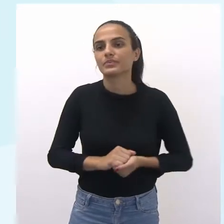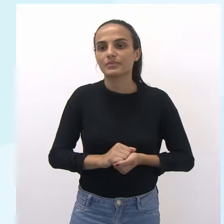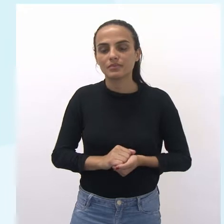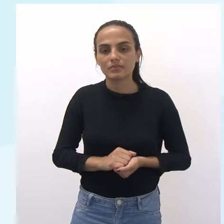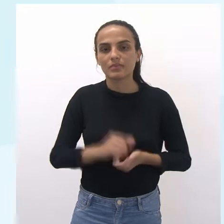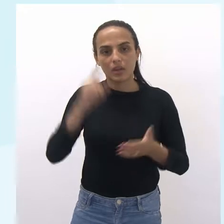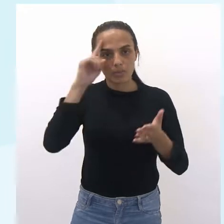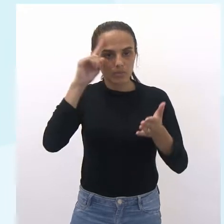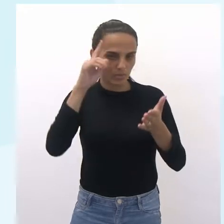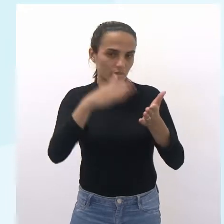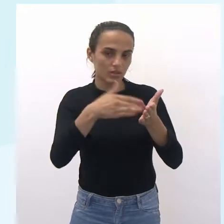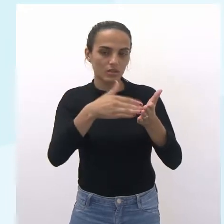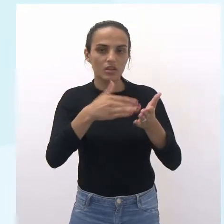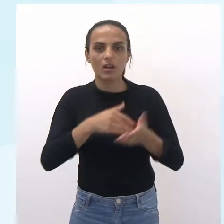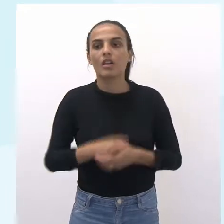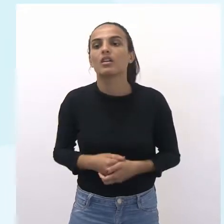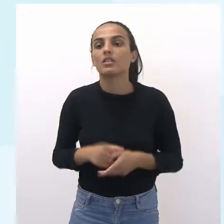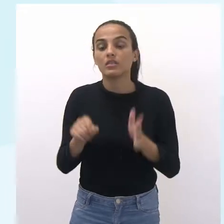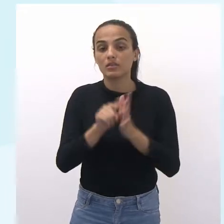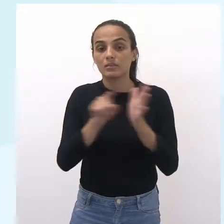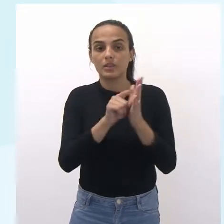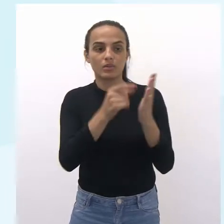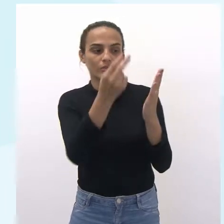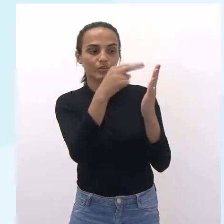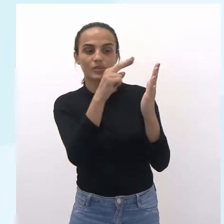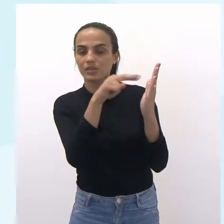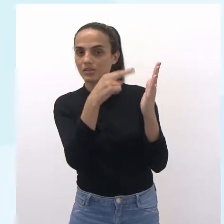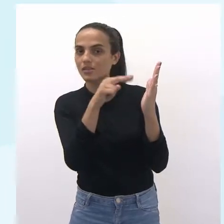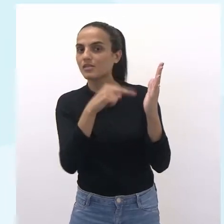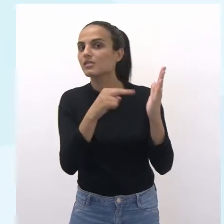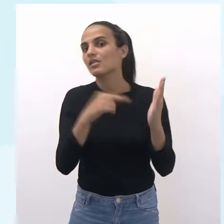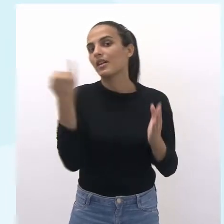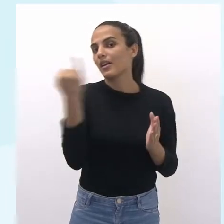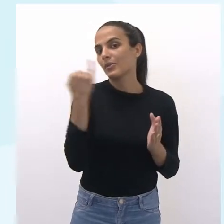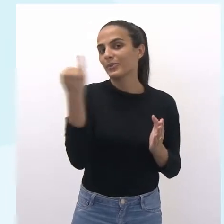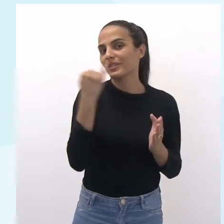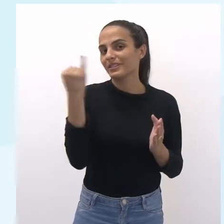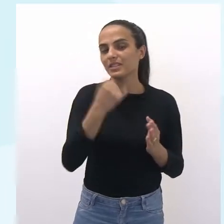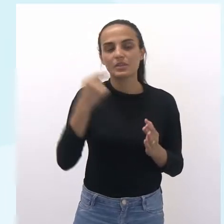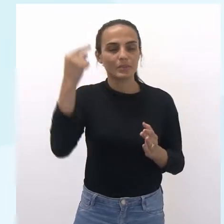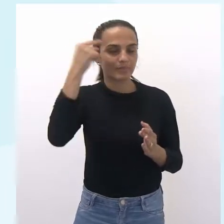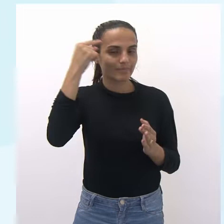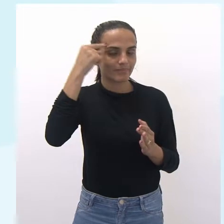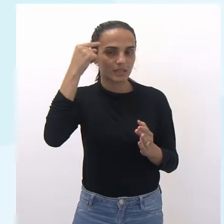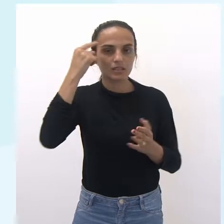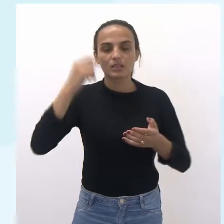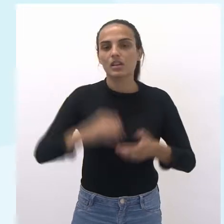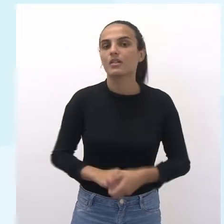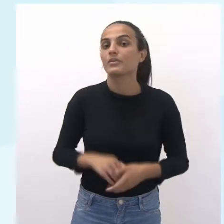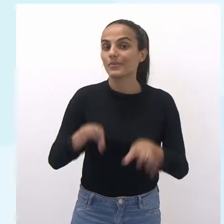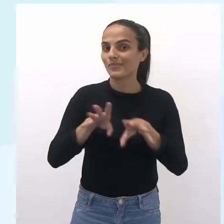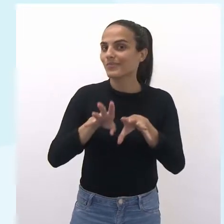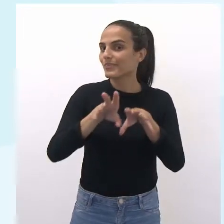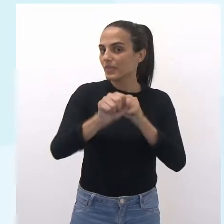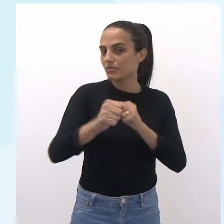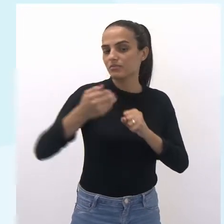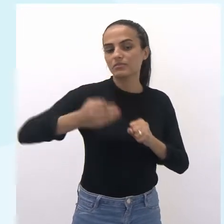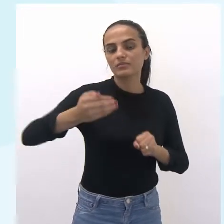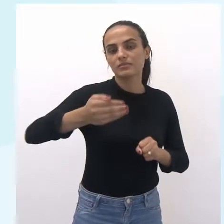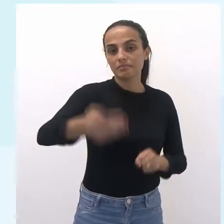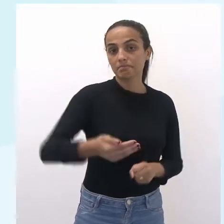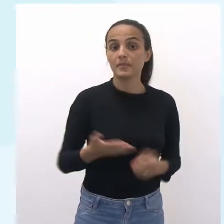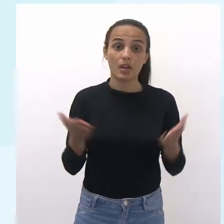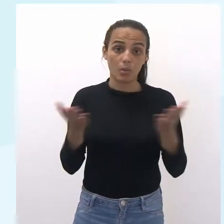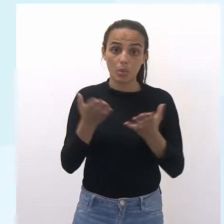realizar o registro, até mesmo para perceber e pensar no percurso formativo de vocês.